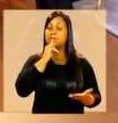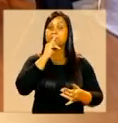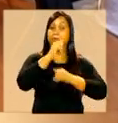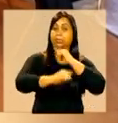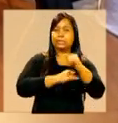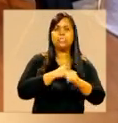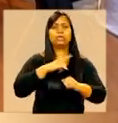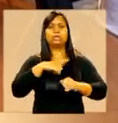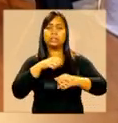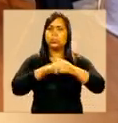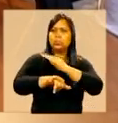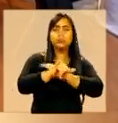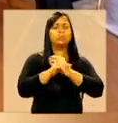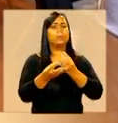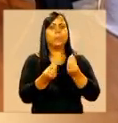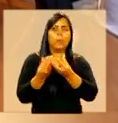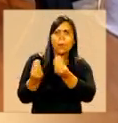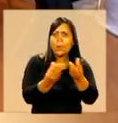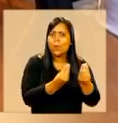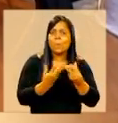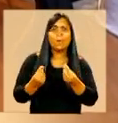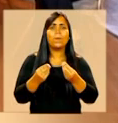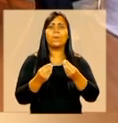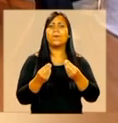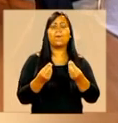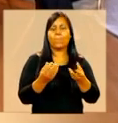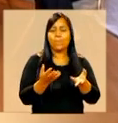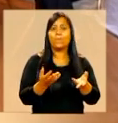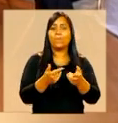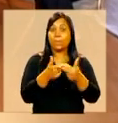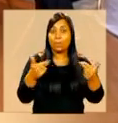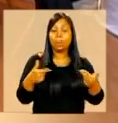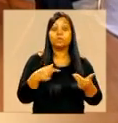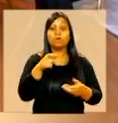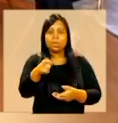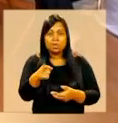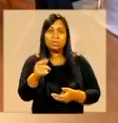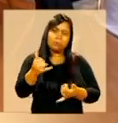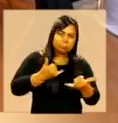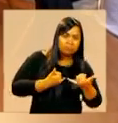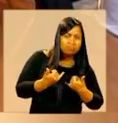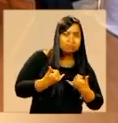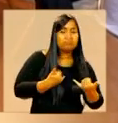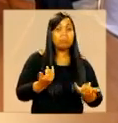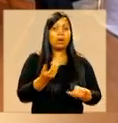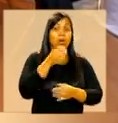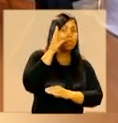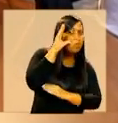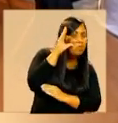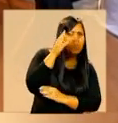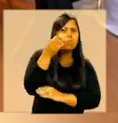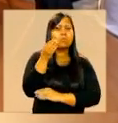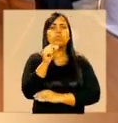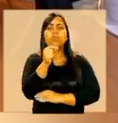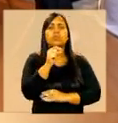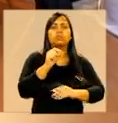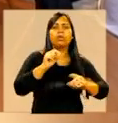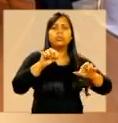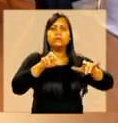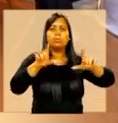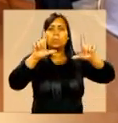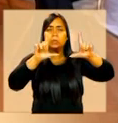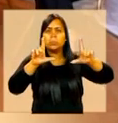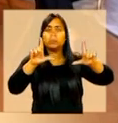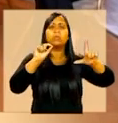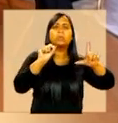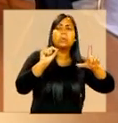exemplo, a internet, a gente tem YouTube aí, centenas de milhares de canais. Você recomenda que eu meio que dê uma olhada no que os outros Com estão fazendo